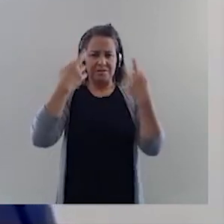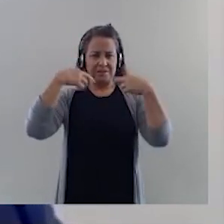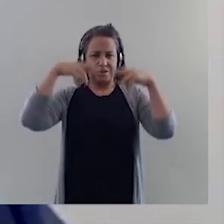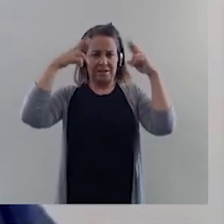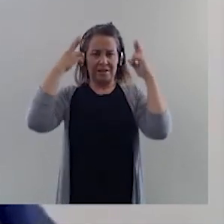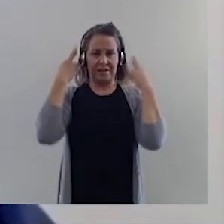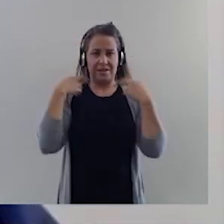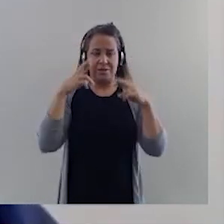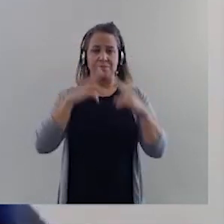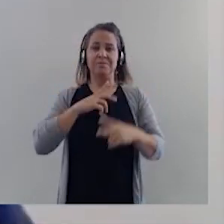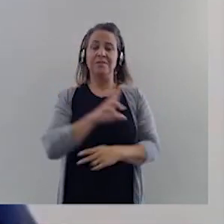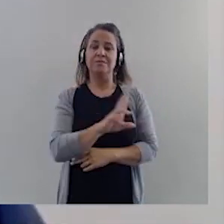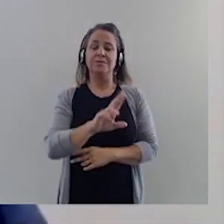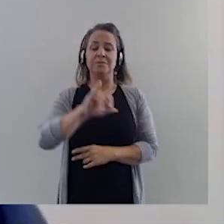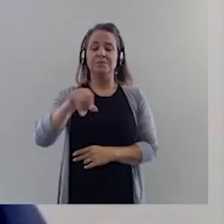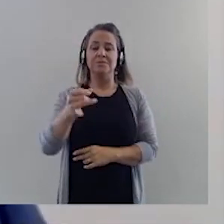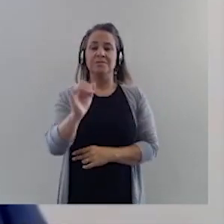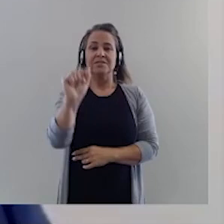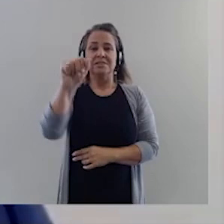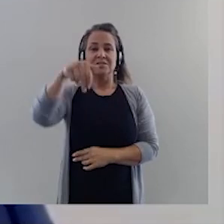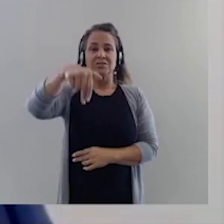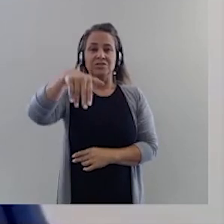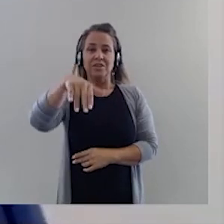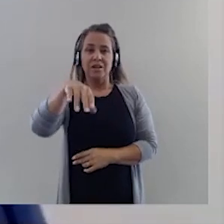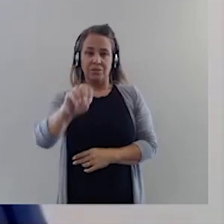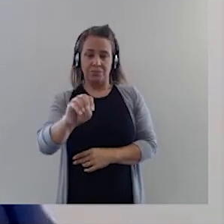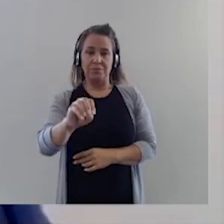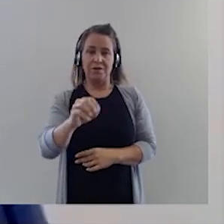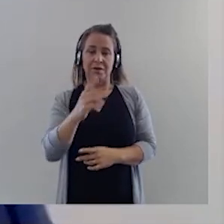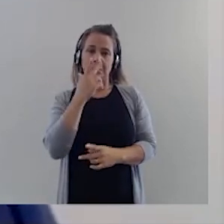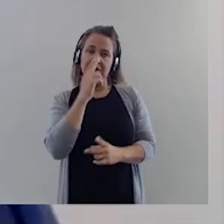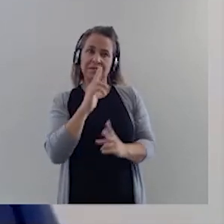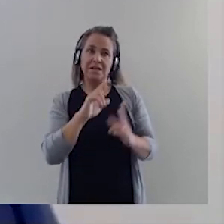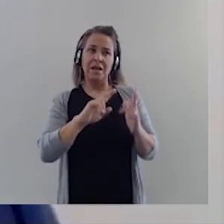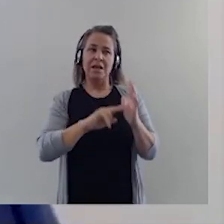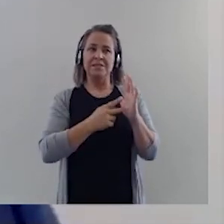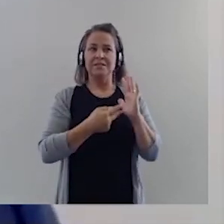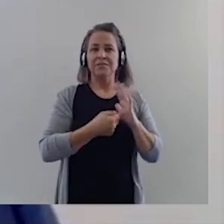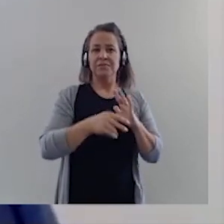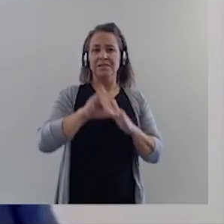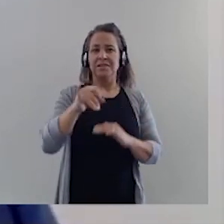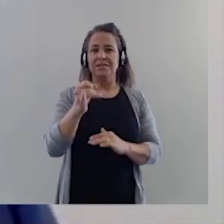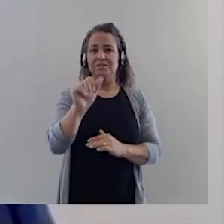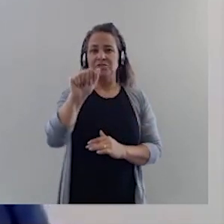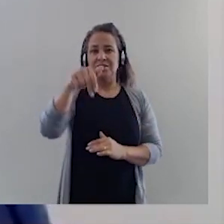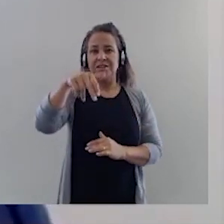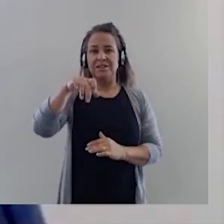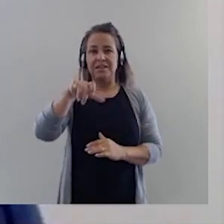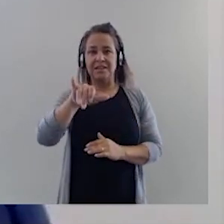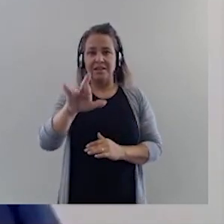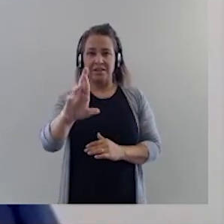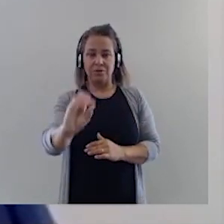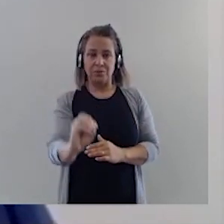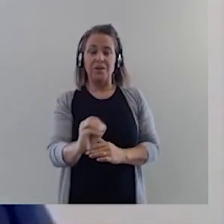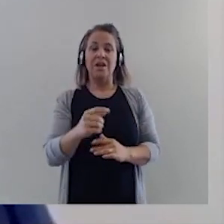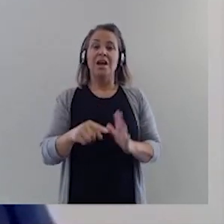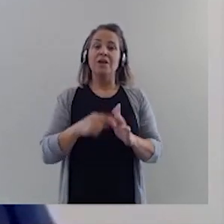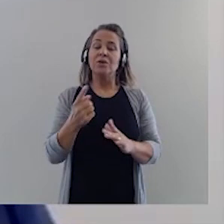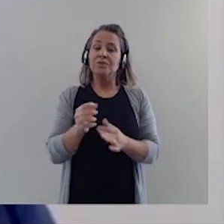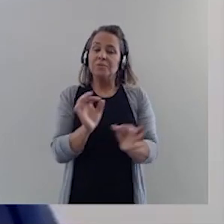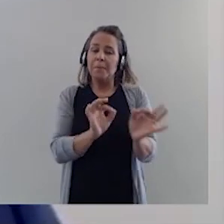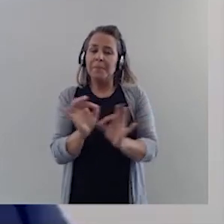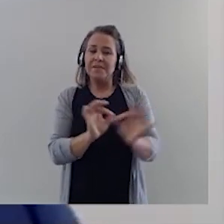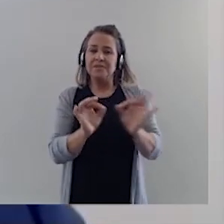mesmo tem o nome de Jano, que janeiro é o mês que nós planejamos o futuro olhando para o passado,